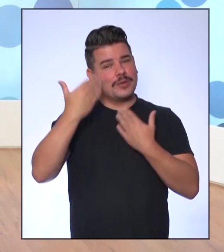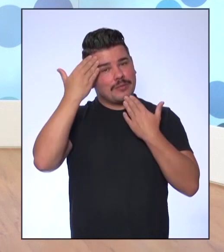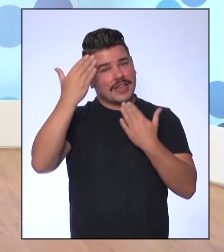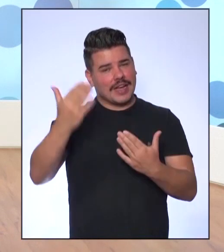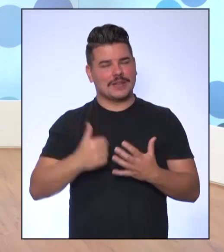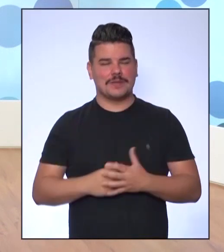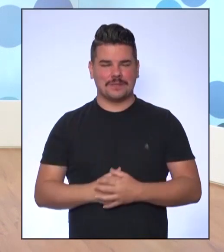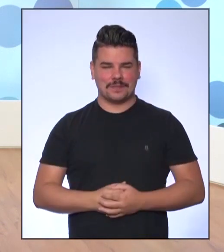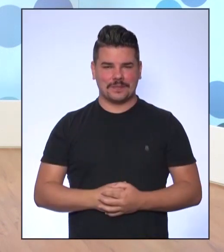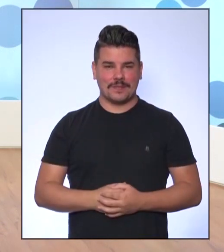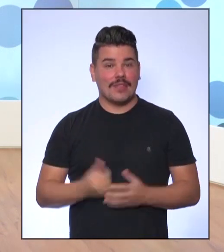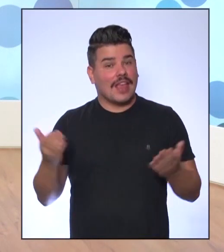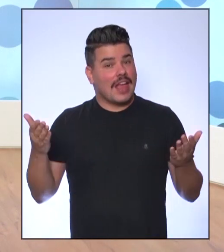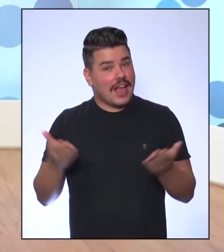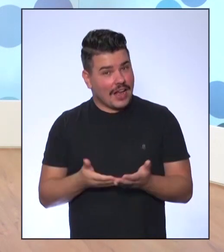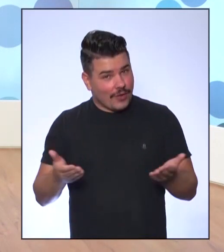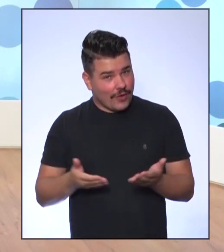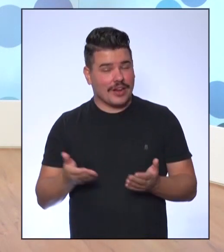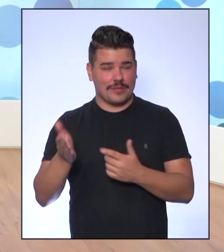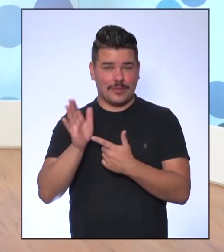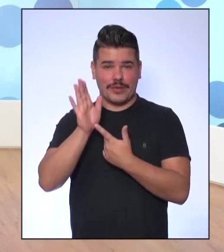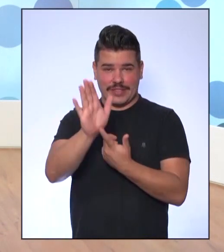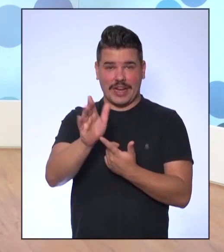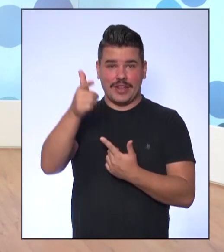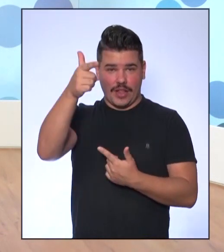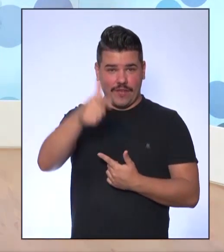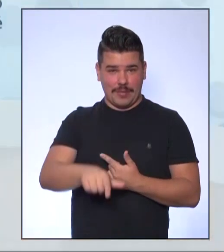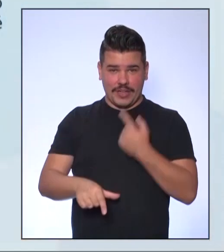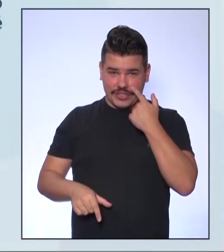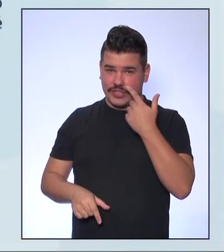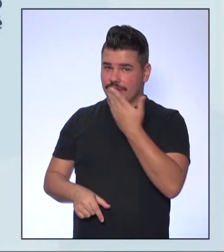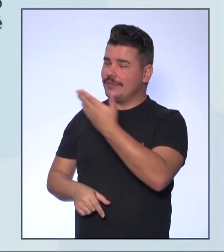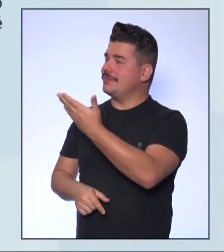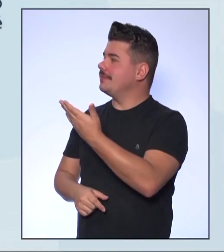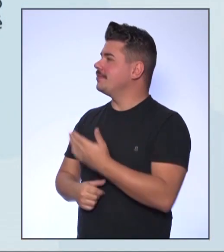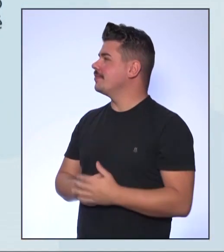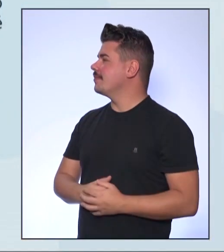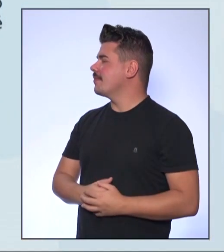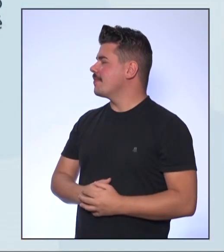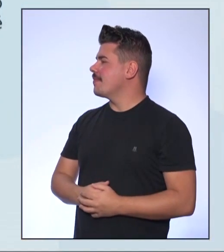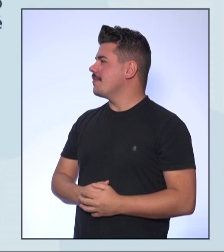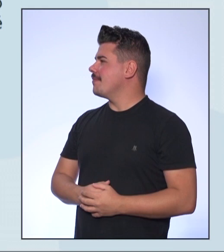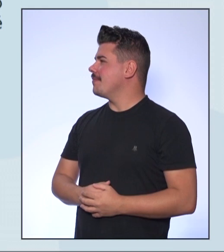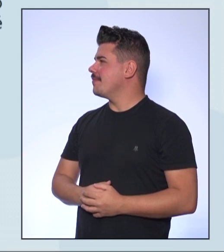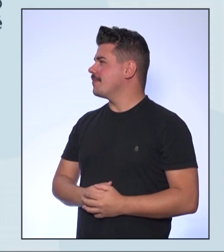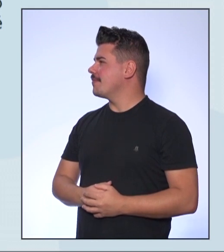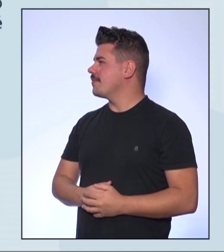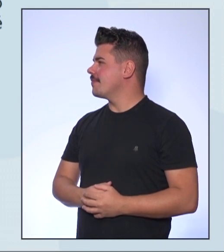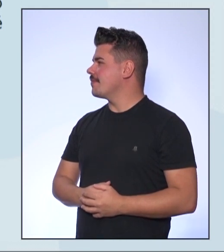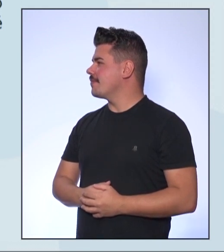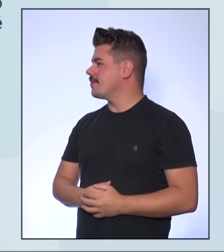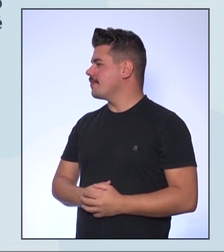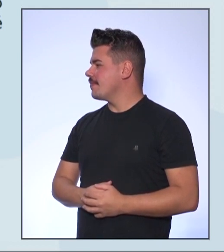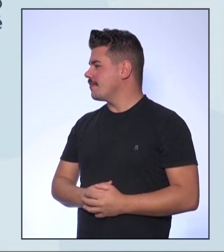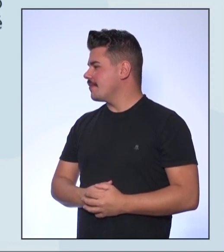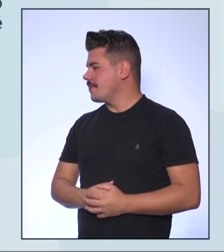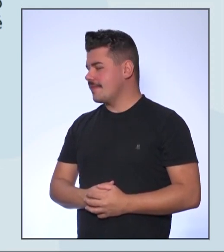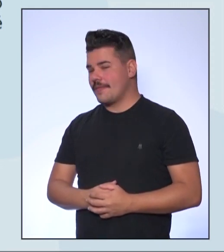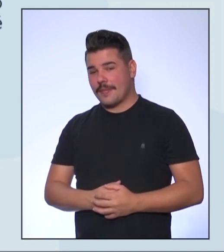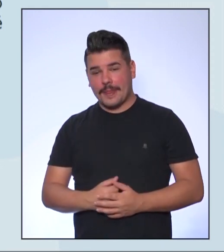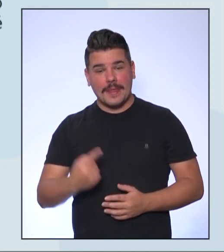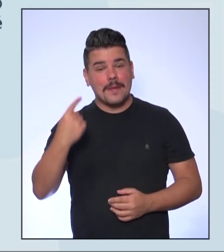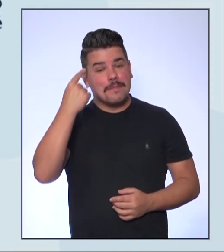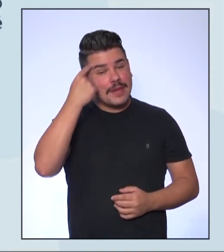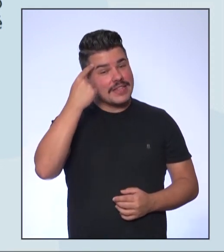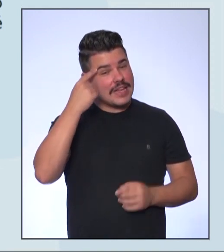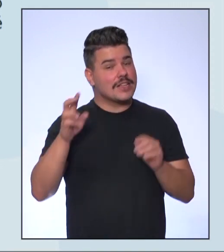Agora eu vou colocar para vocês na tela, peço para que coloque o slide, para a gente refletir um pouquinho em relação à